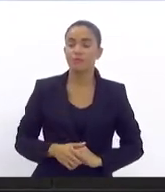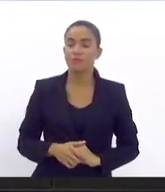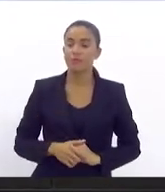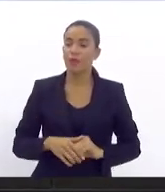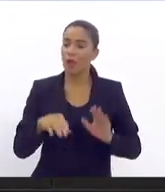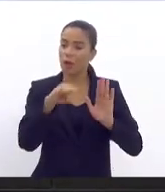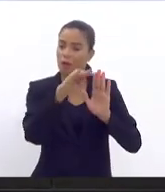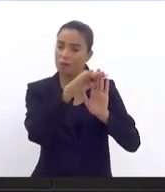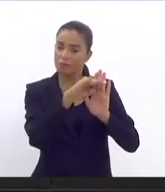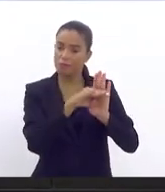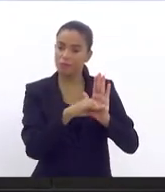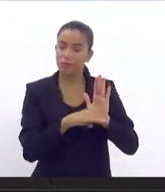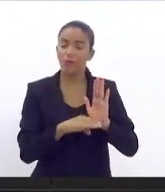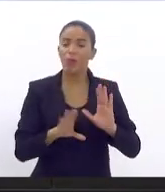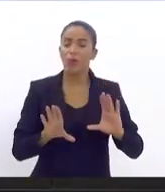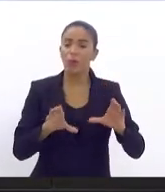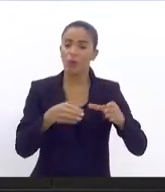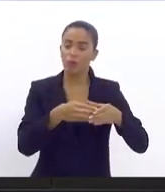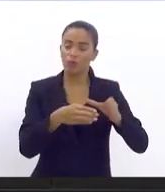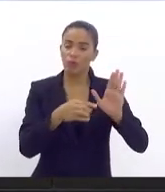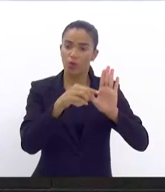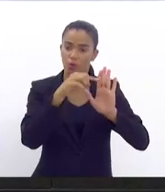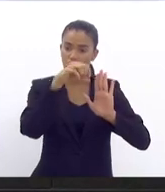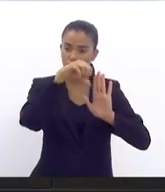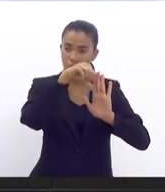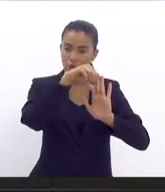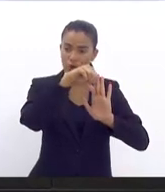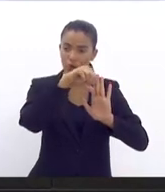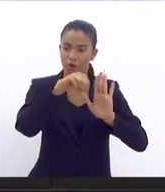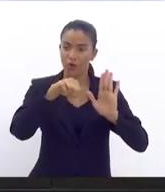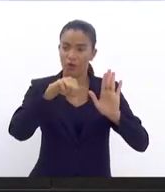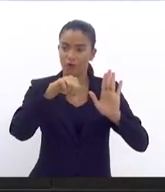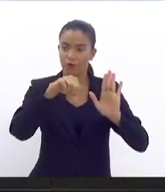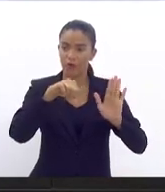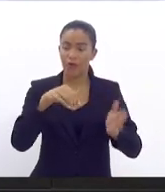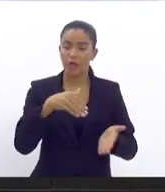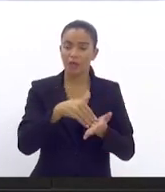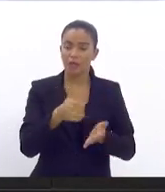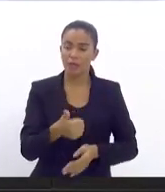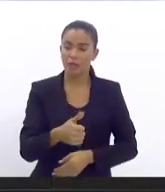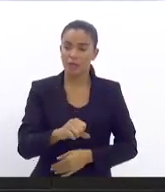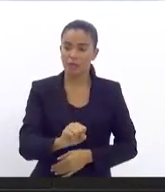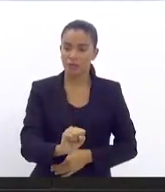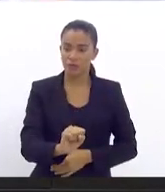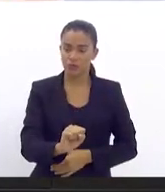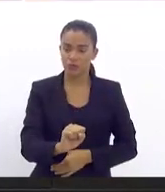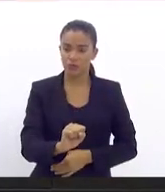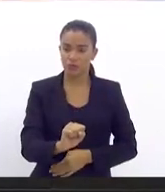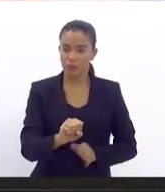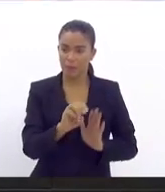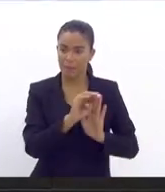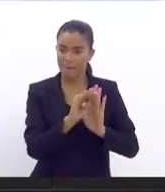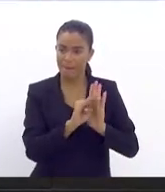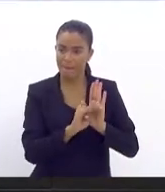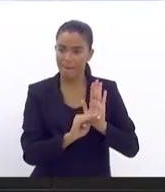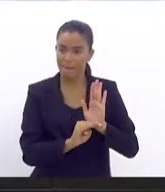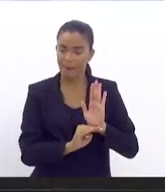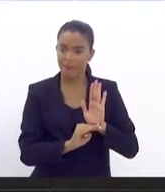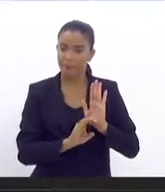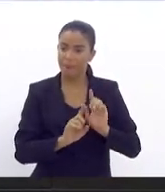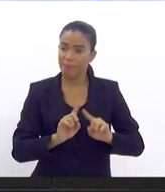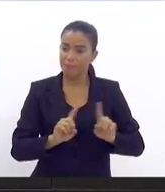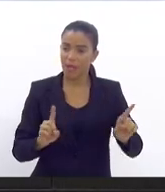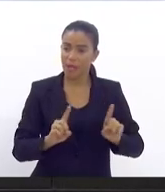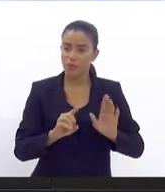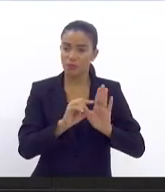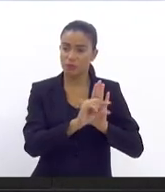para votação em bloco dos itens 9 ao 18 da pauta, sendo que o item 10